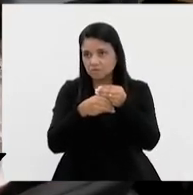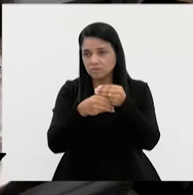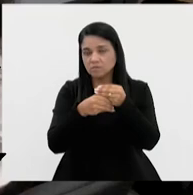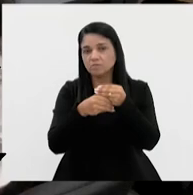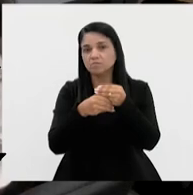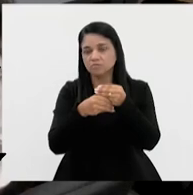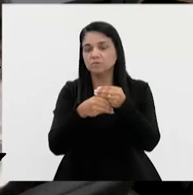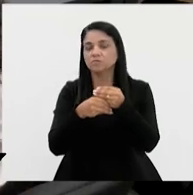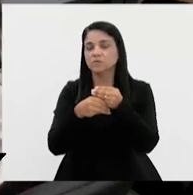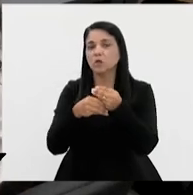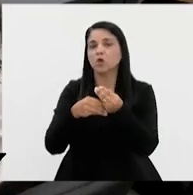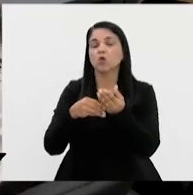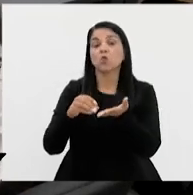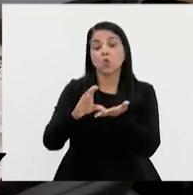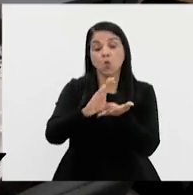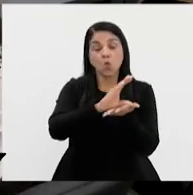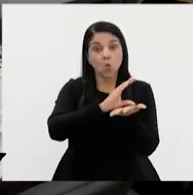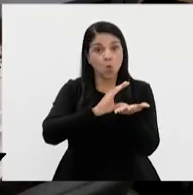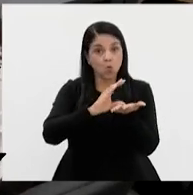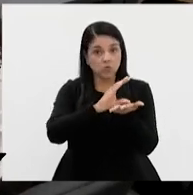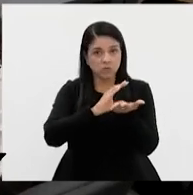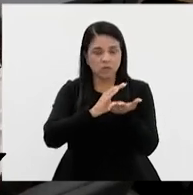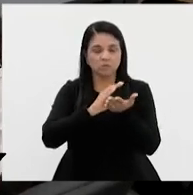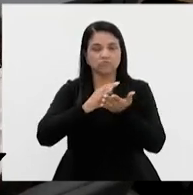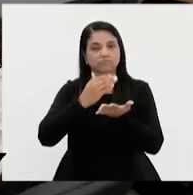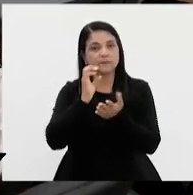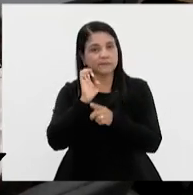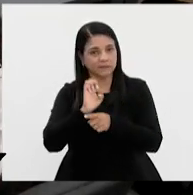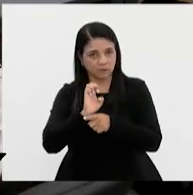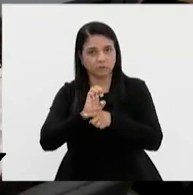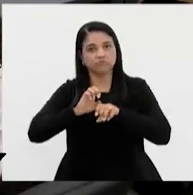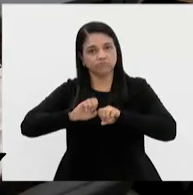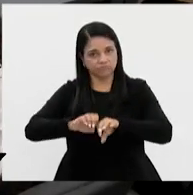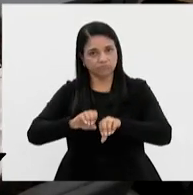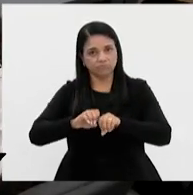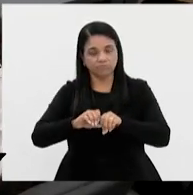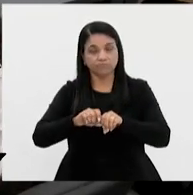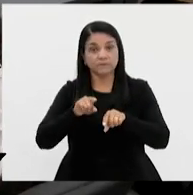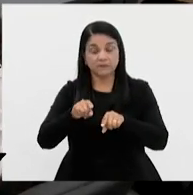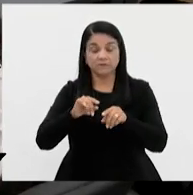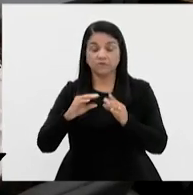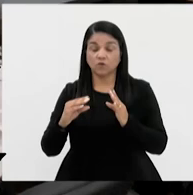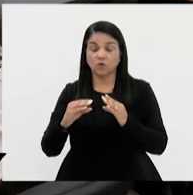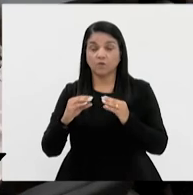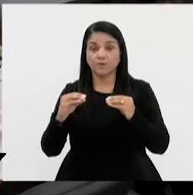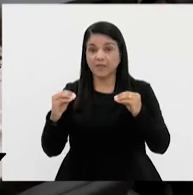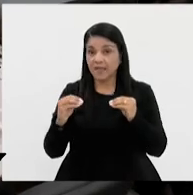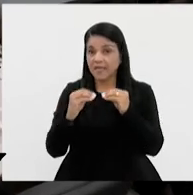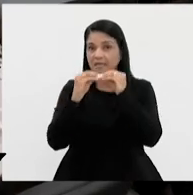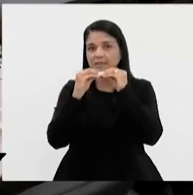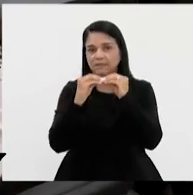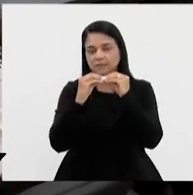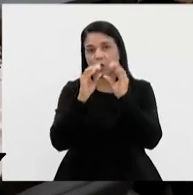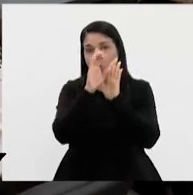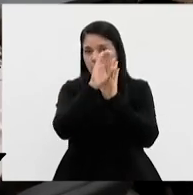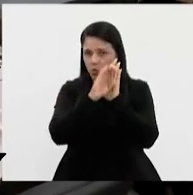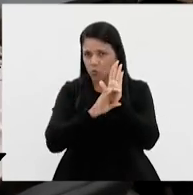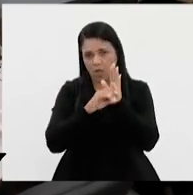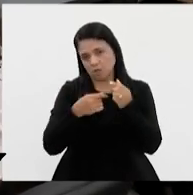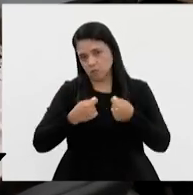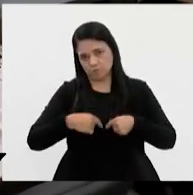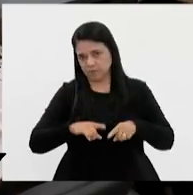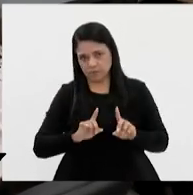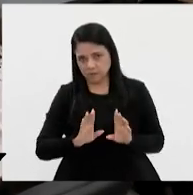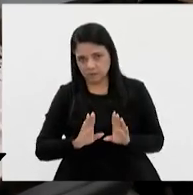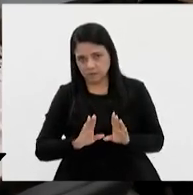Ouvido o Conselho Estadual de Educação. Se for extracurricular, né, não precisa. Não precisa. Se for